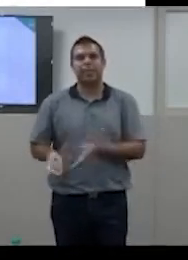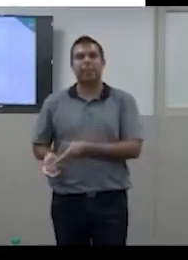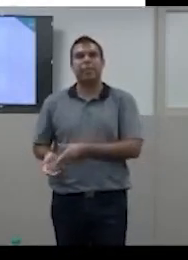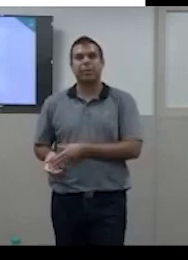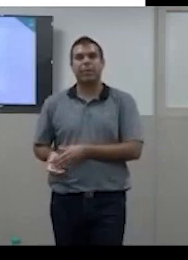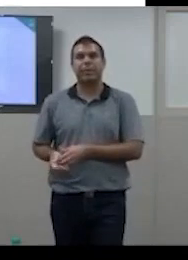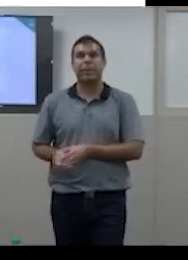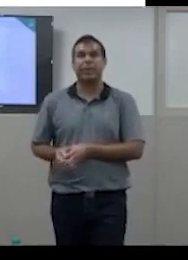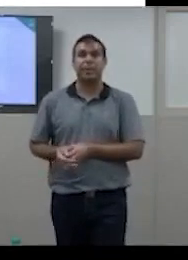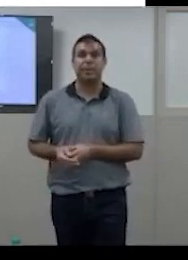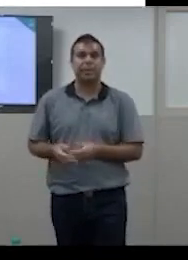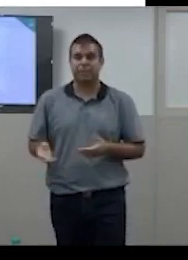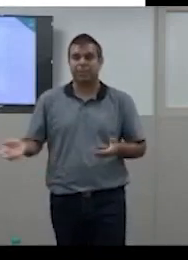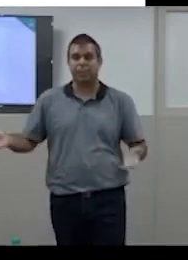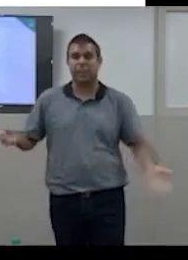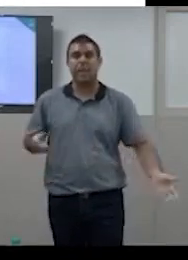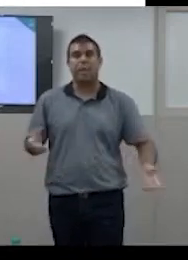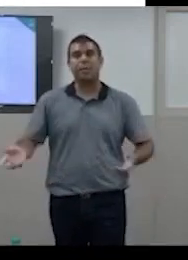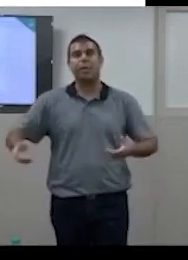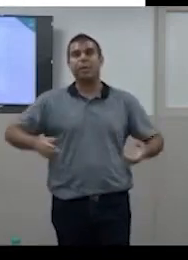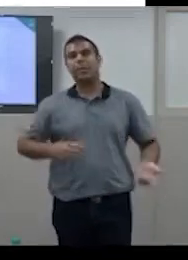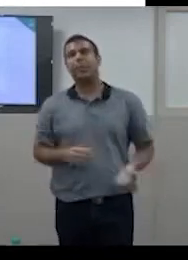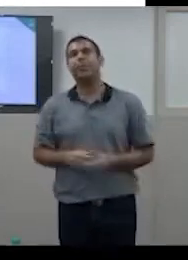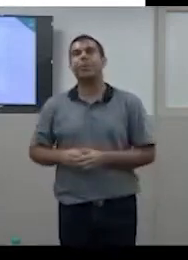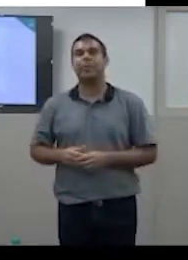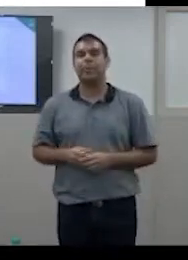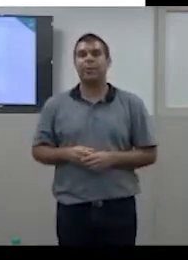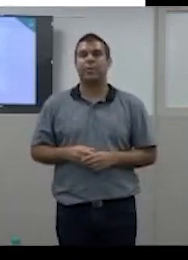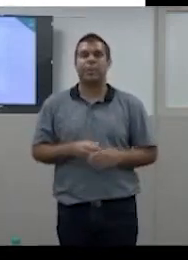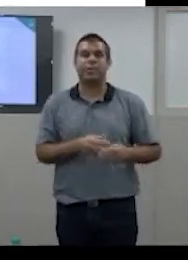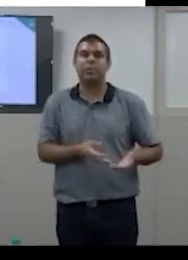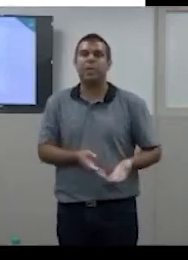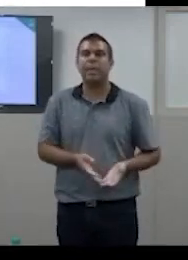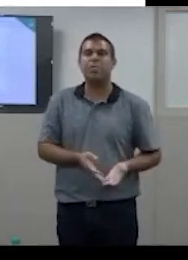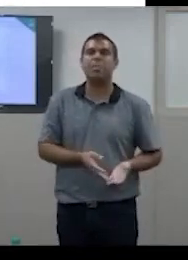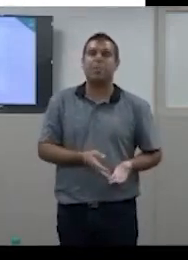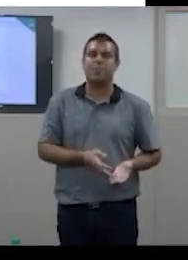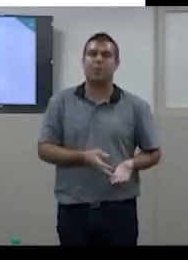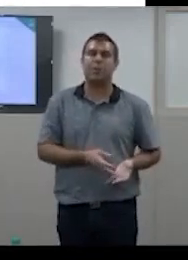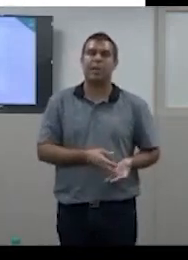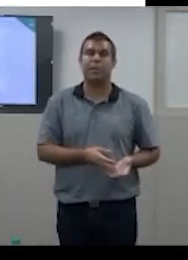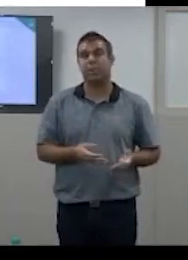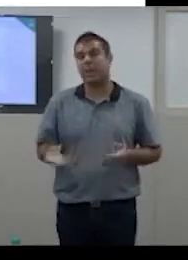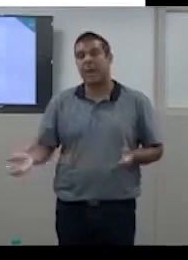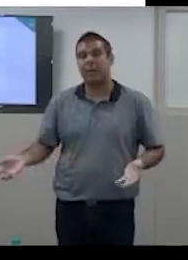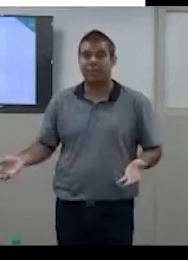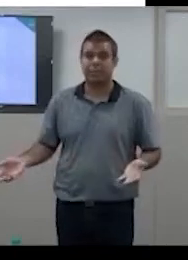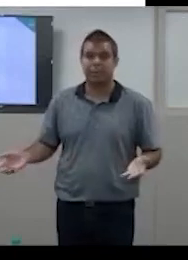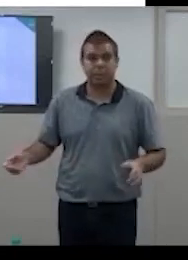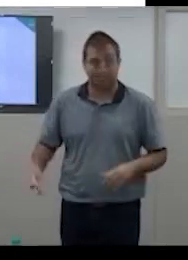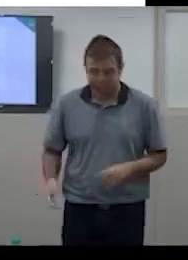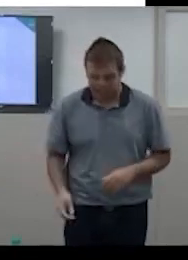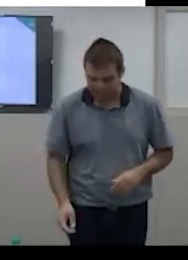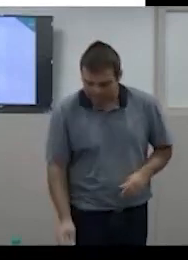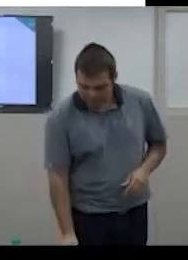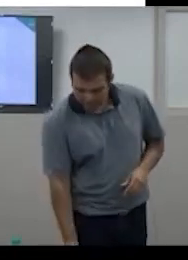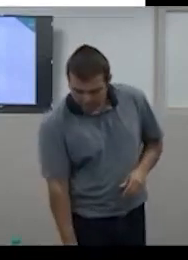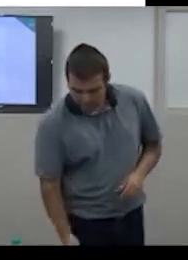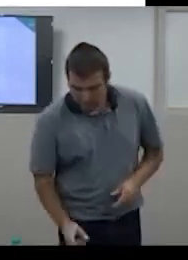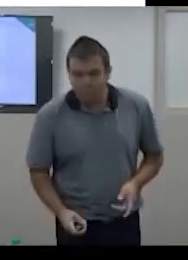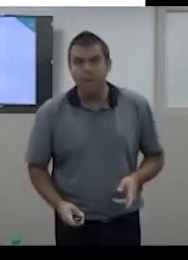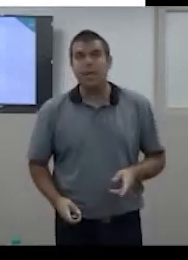trabalhando dentro dessa contextualização, beleza? Então assim, eu consegui fazer uma transformação física, eu não gerei alguma coisa diferente, é água que eu estou